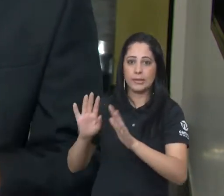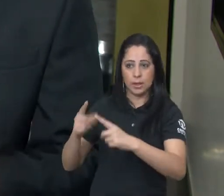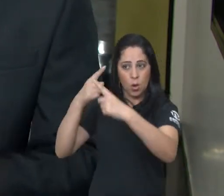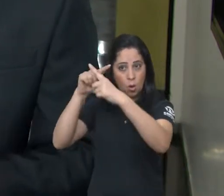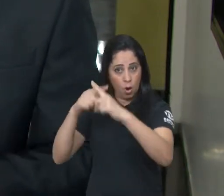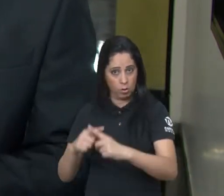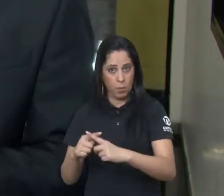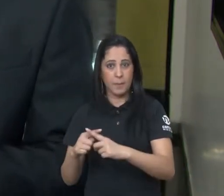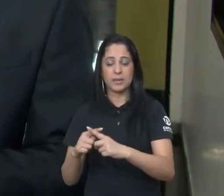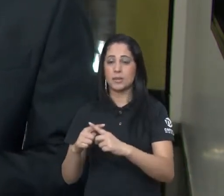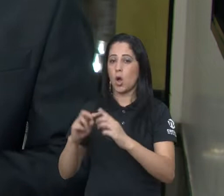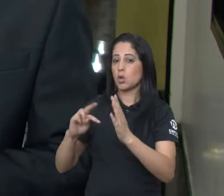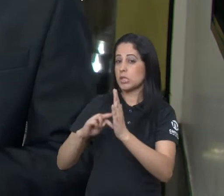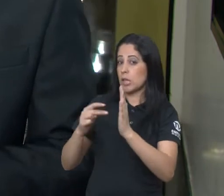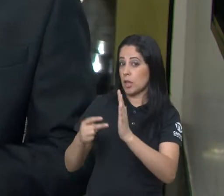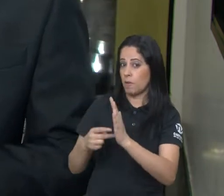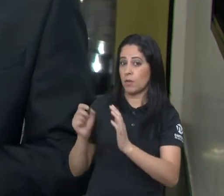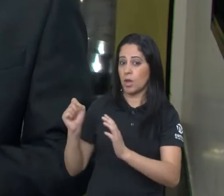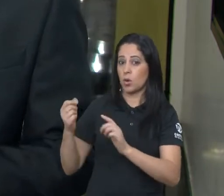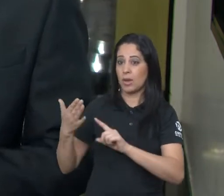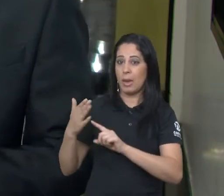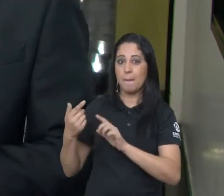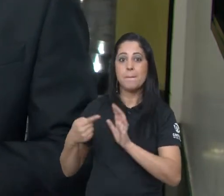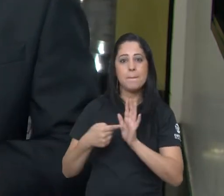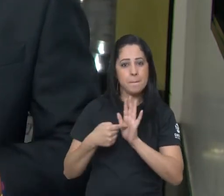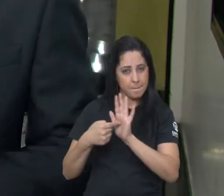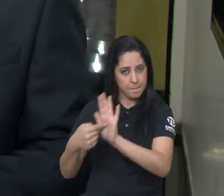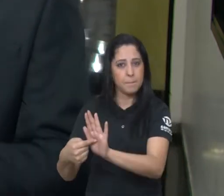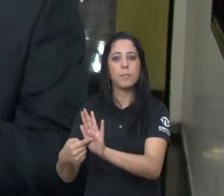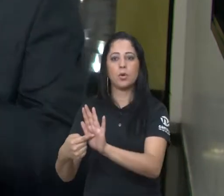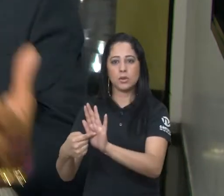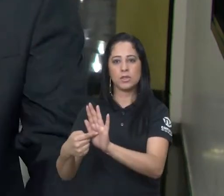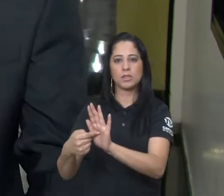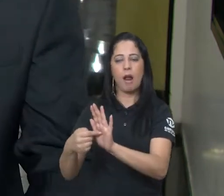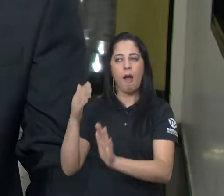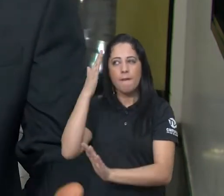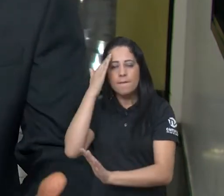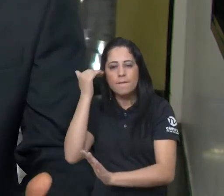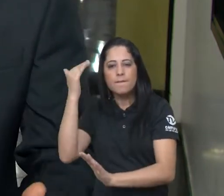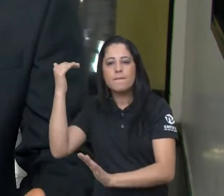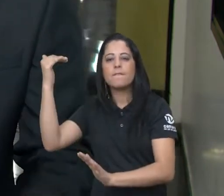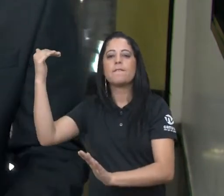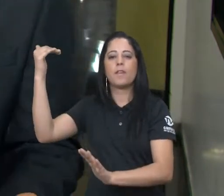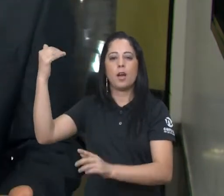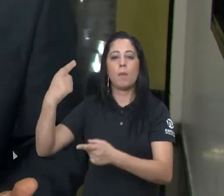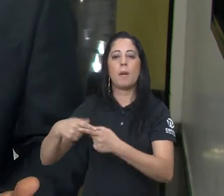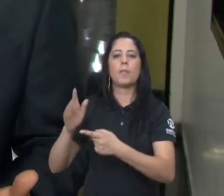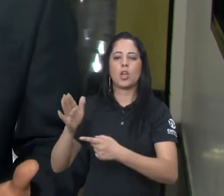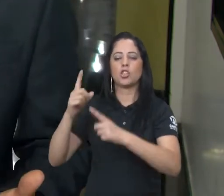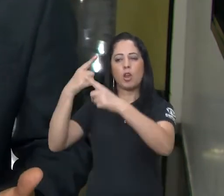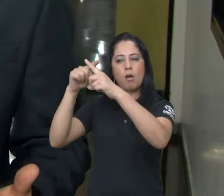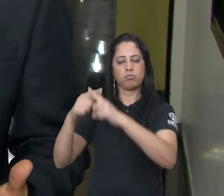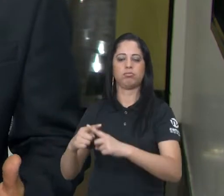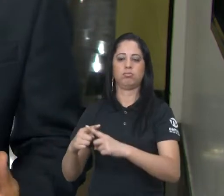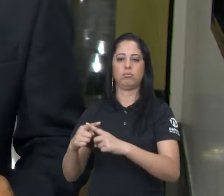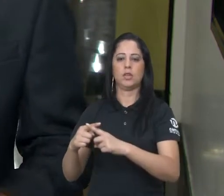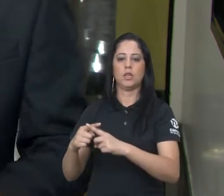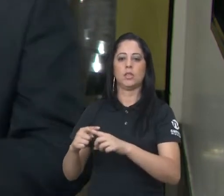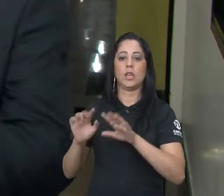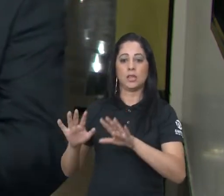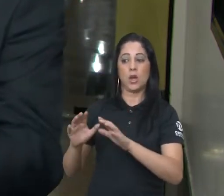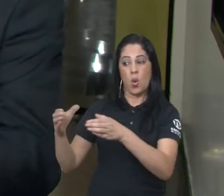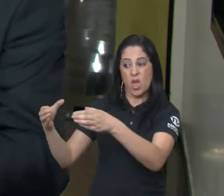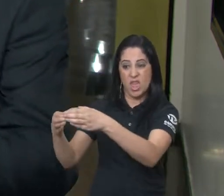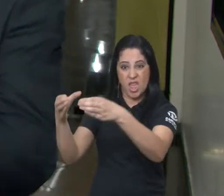Esses jogos eles servem para trazer também um brilho maior para os atletas que estão disputando